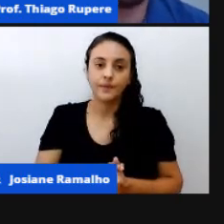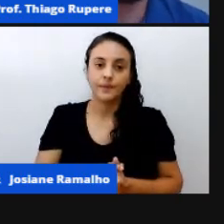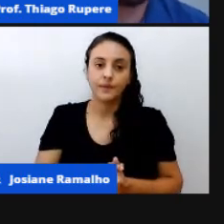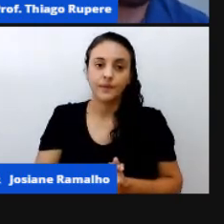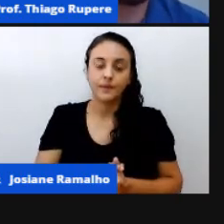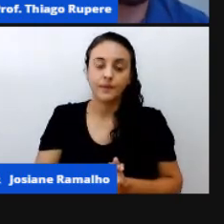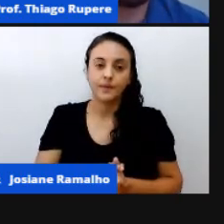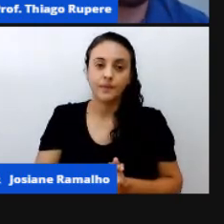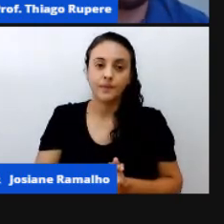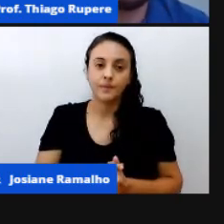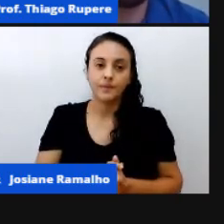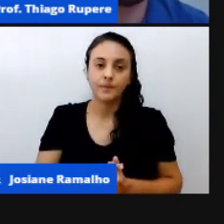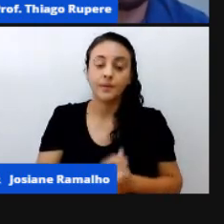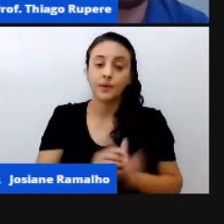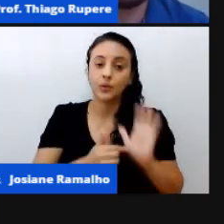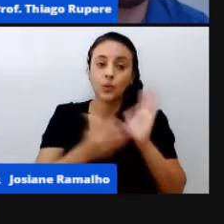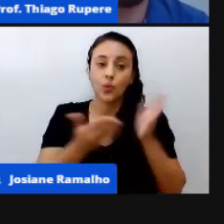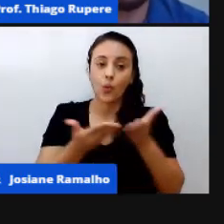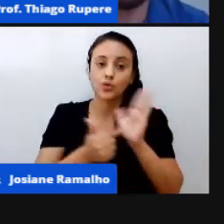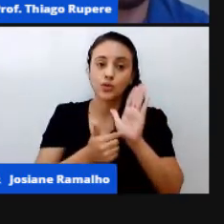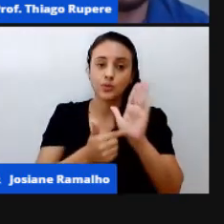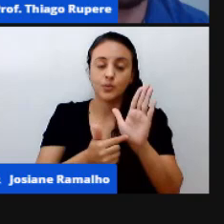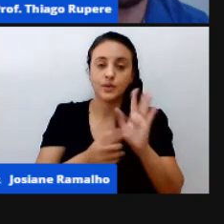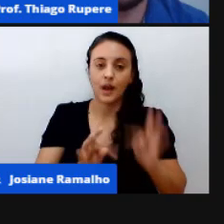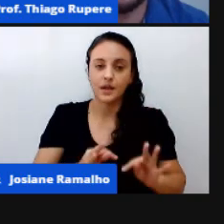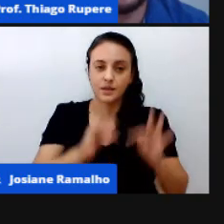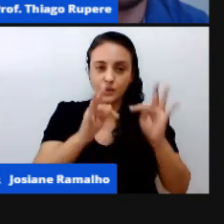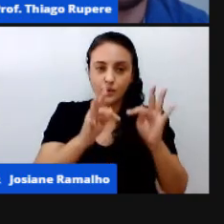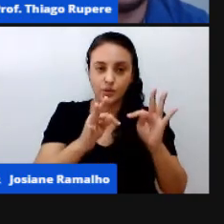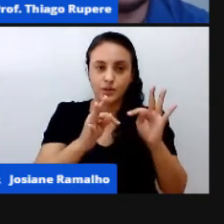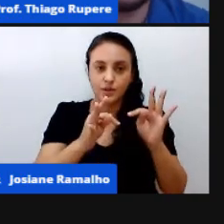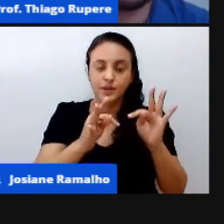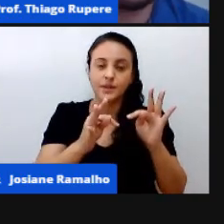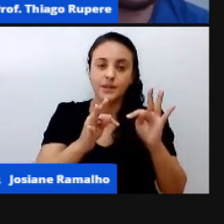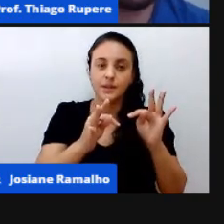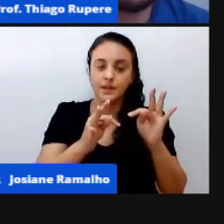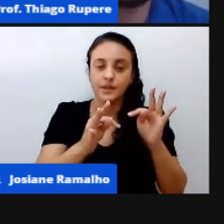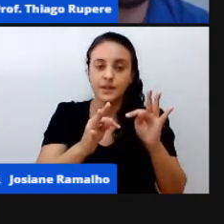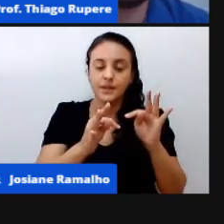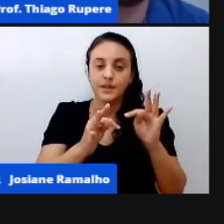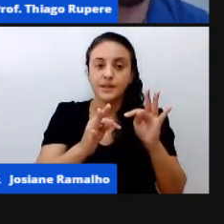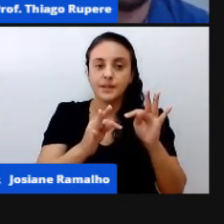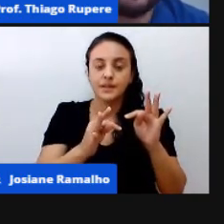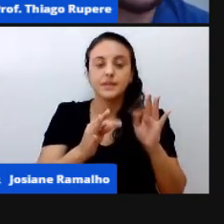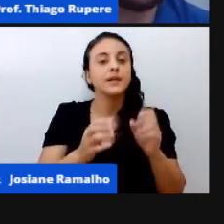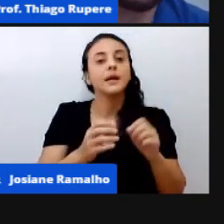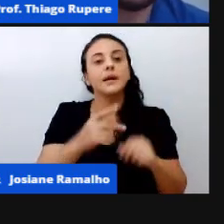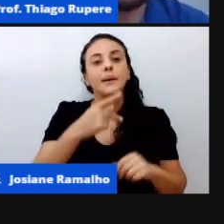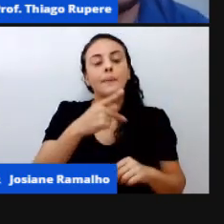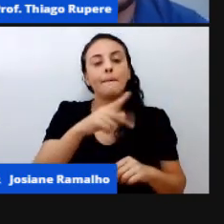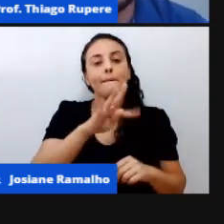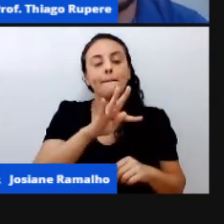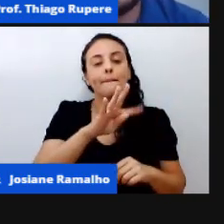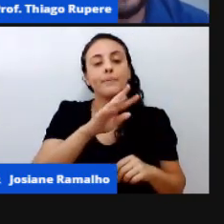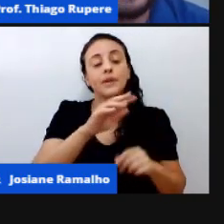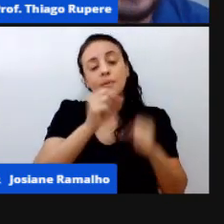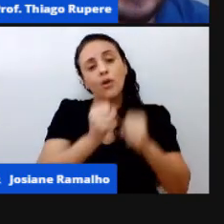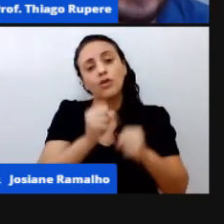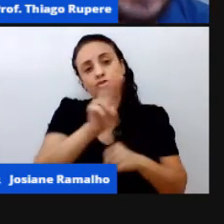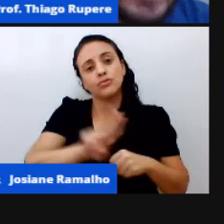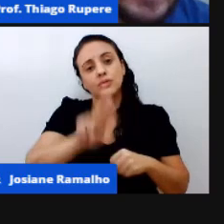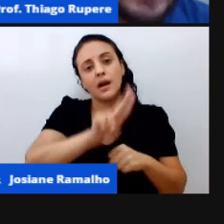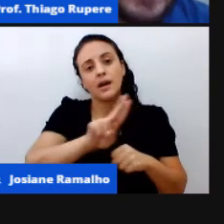dessas tecnologias, dessas plataformas que podem ser usadas no ensino com metodologia ativa e